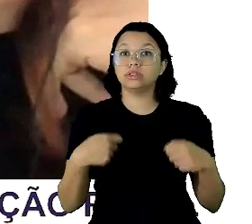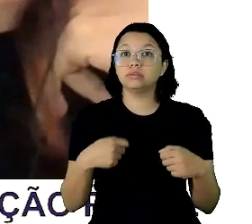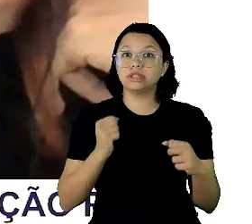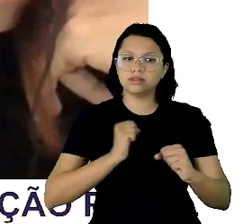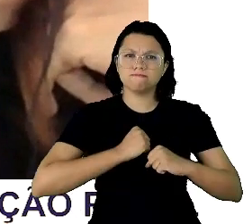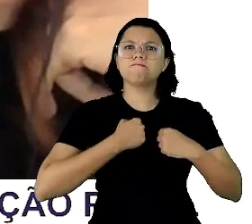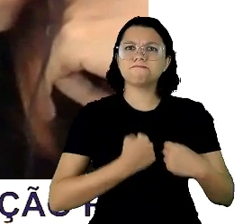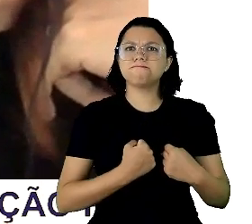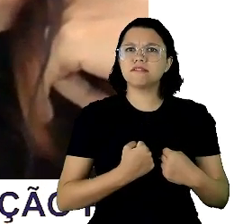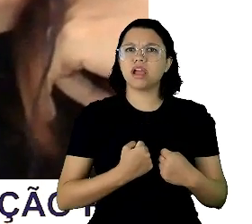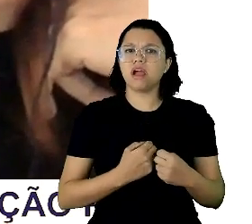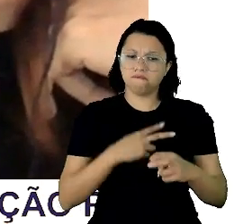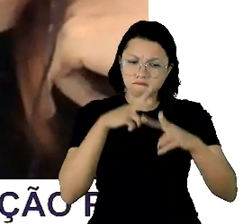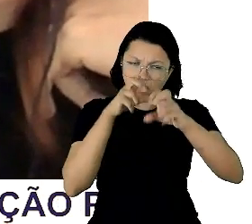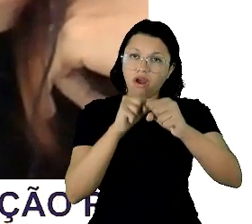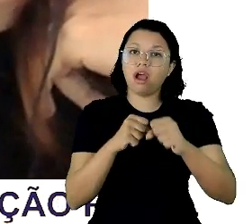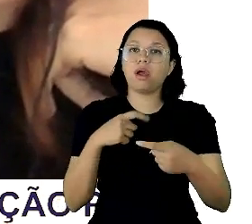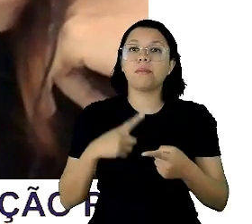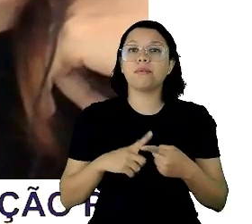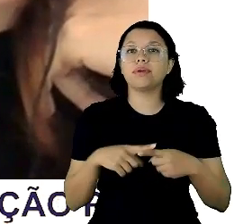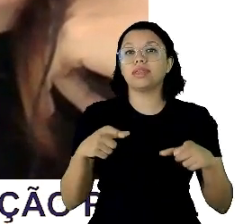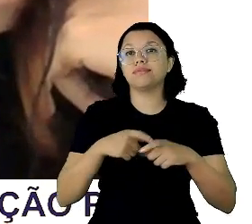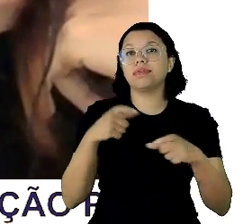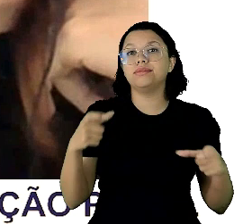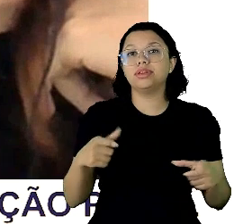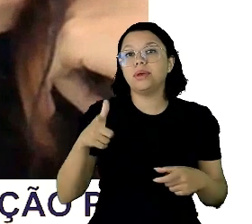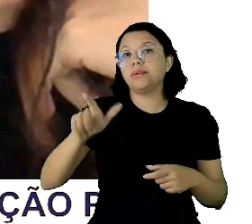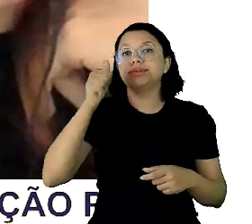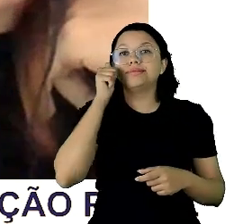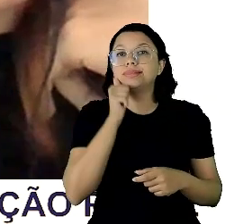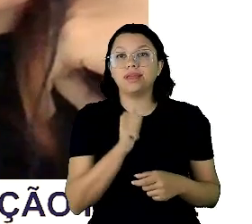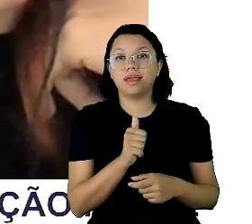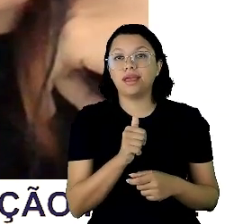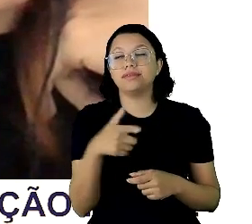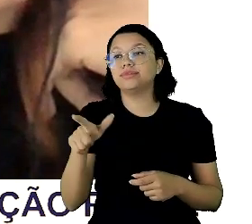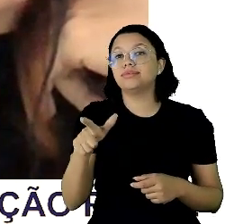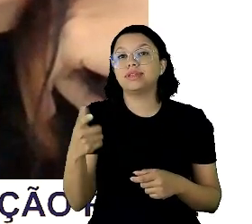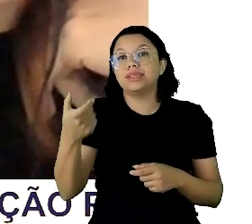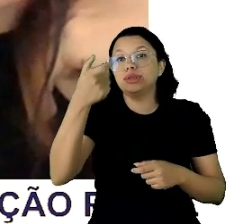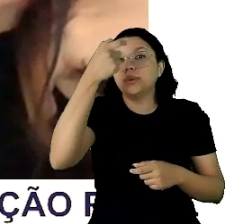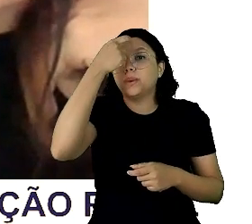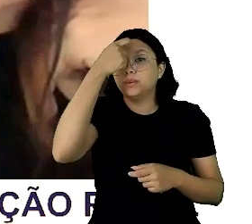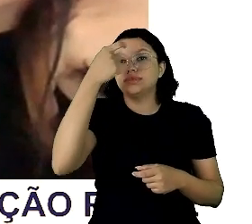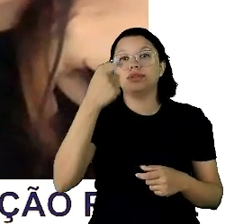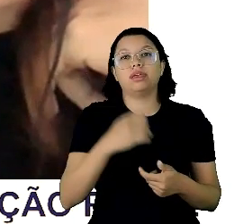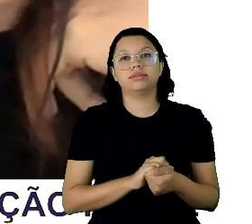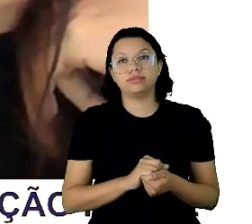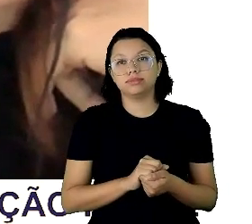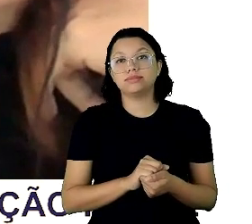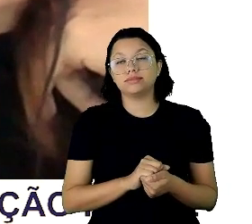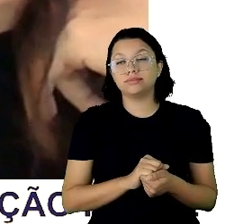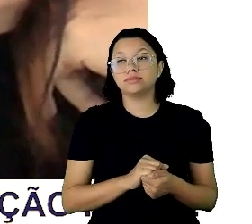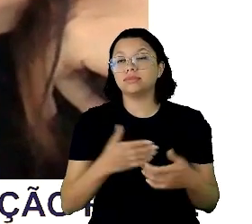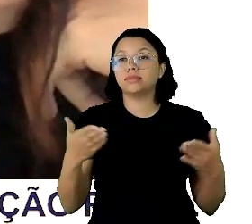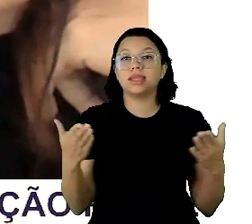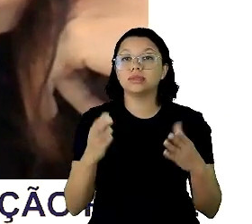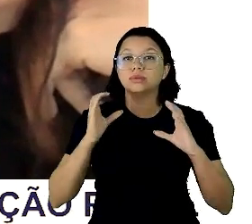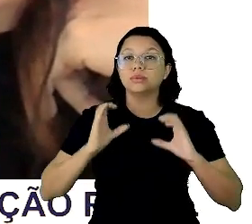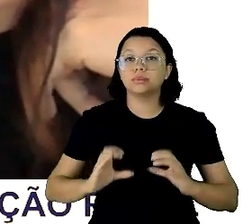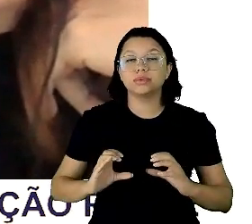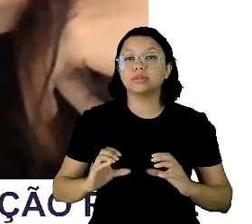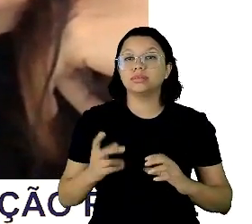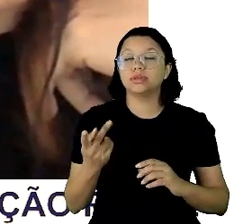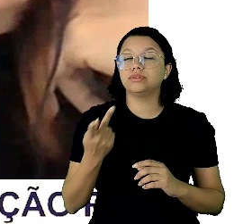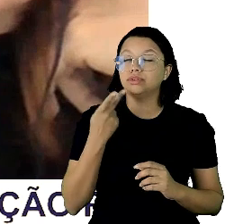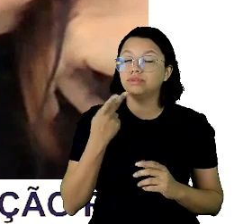vigor, porque muitas vezes até as mulheres não têm muito essa consciência, justamente essas condutas que você falou, a gente